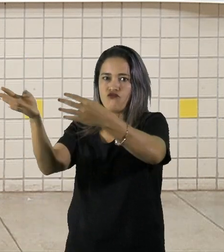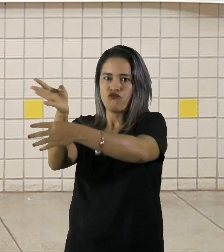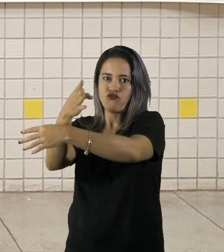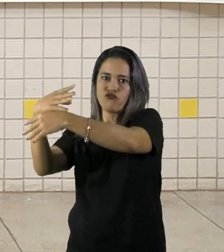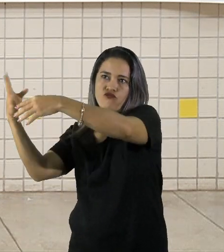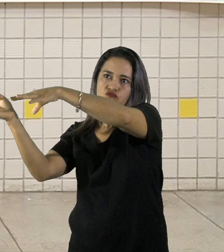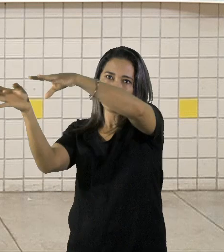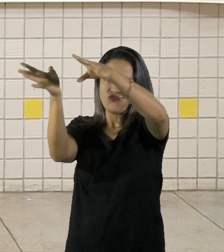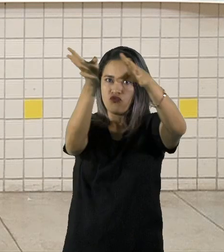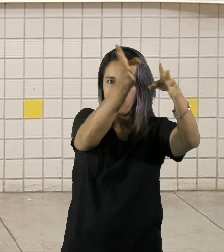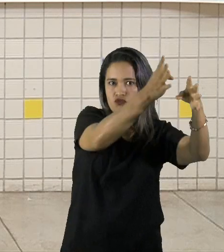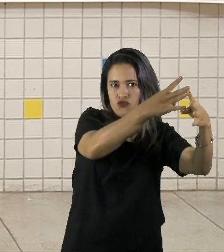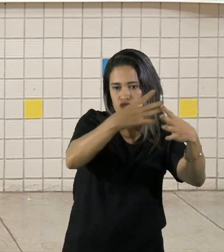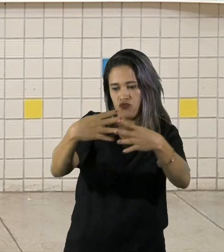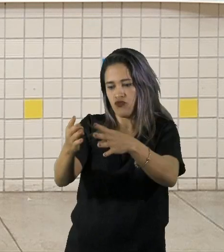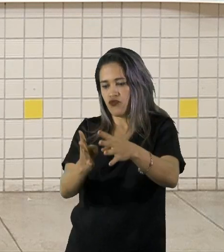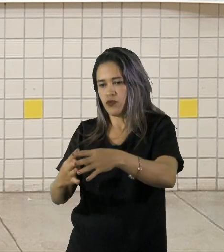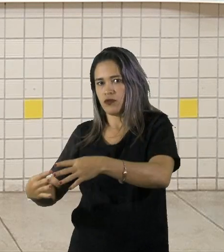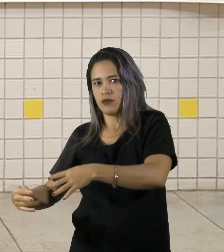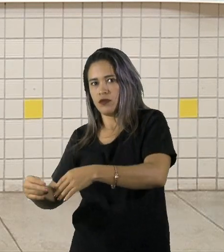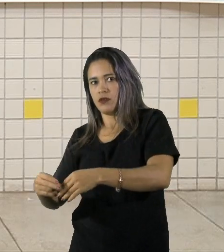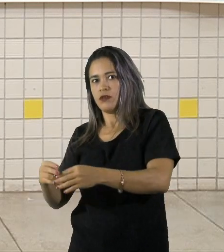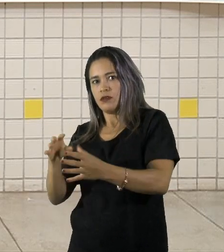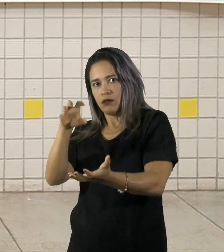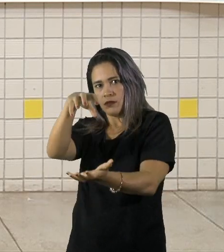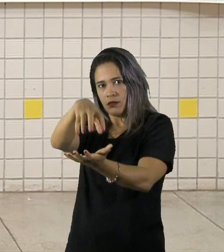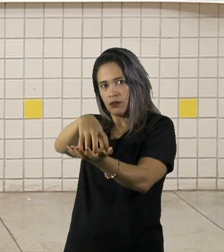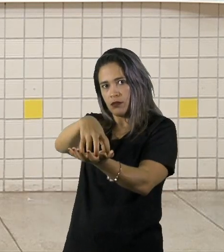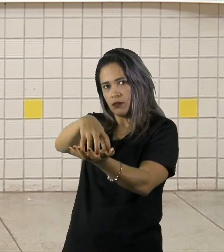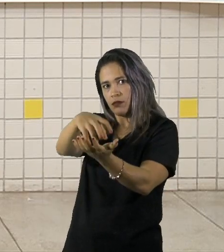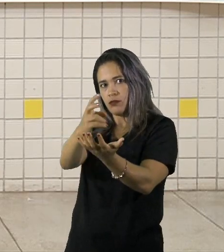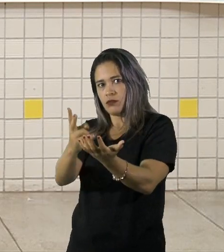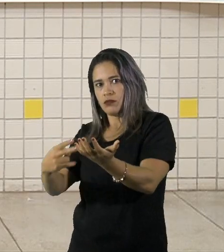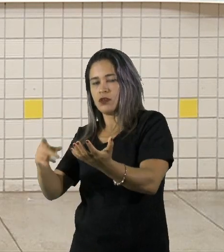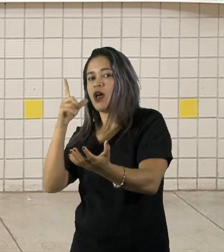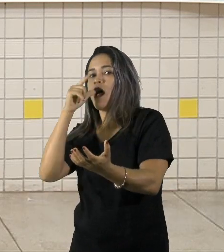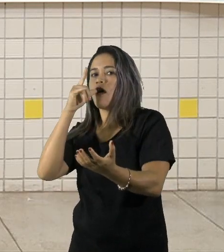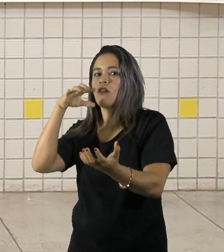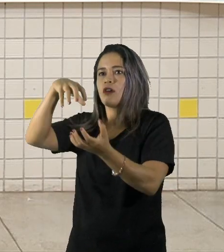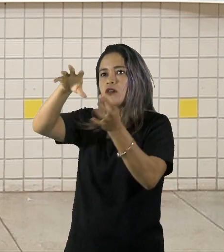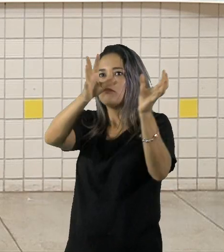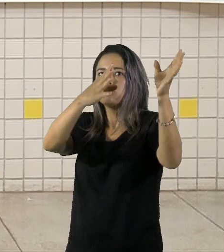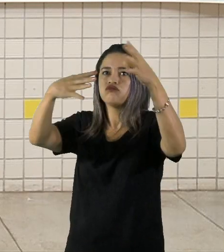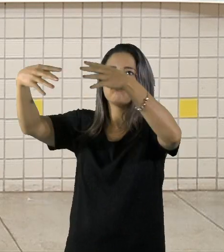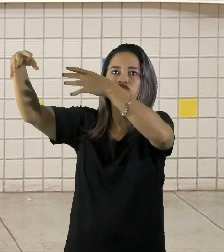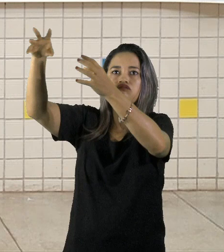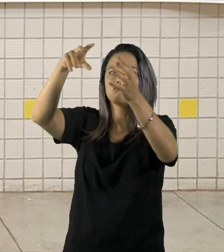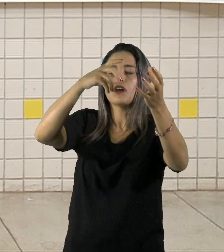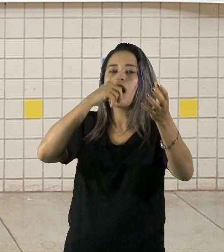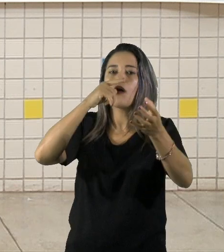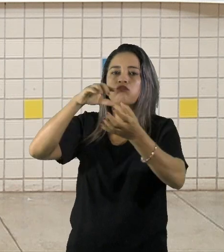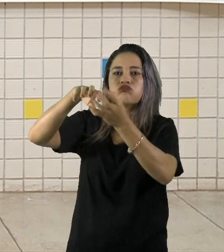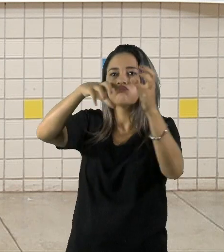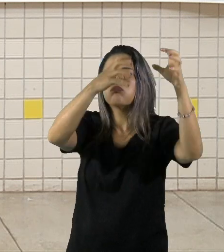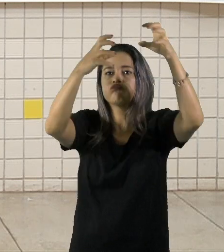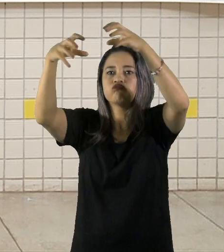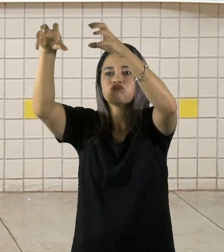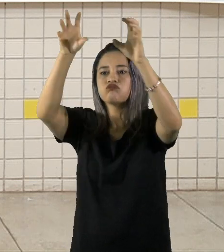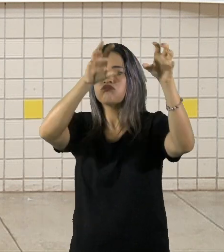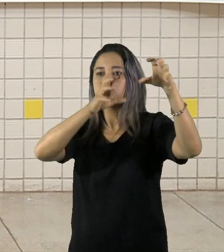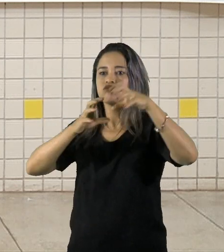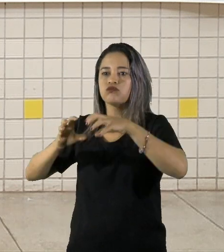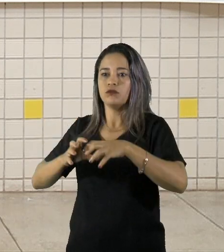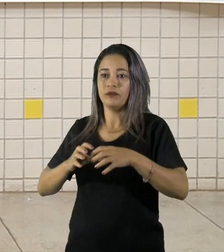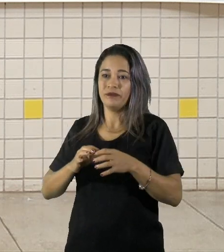ali para o centro-oeste e para o sudeste. Então essa água ela fica andando no nosso país. Um grave problema que nós teremos no